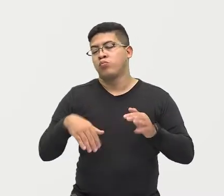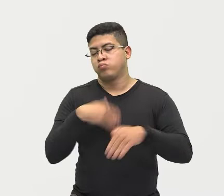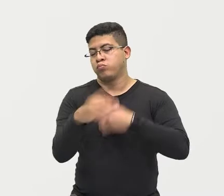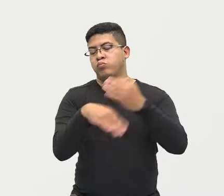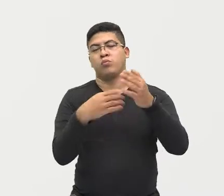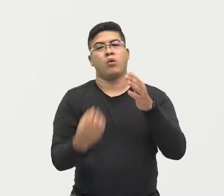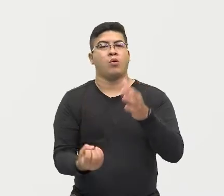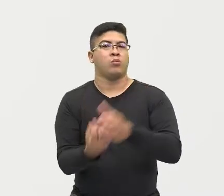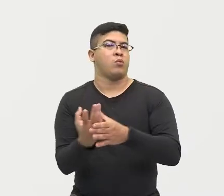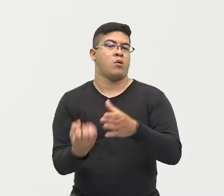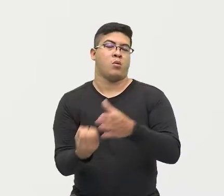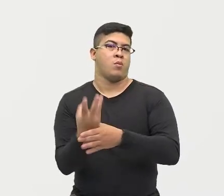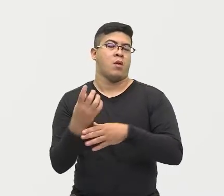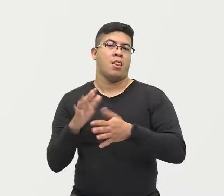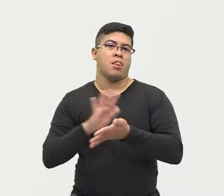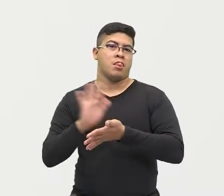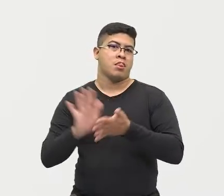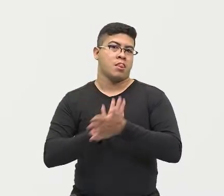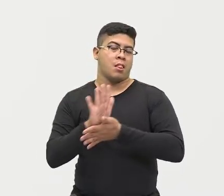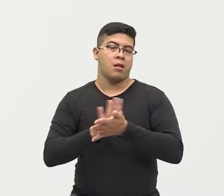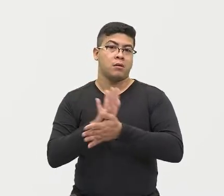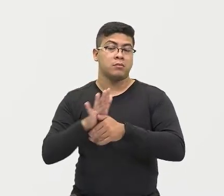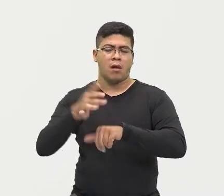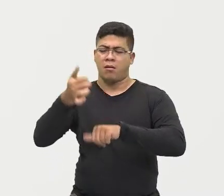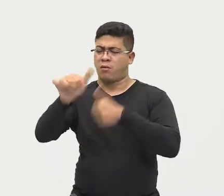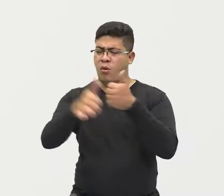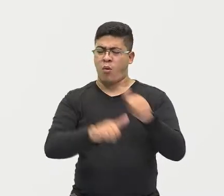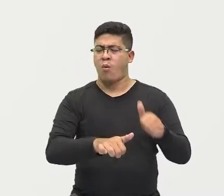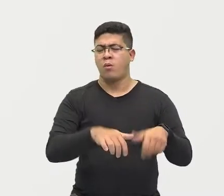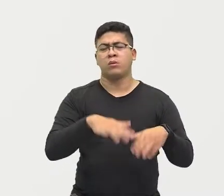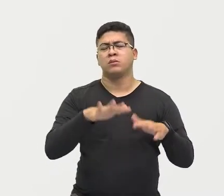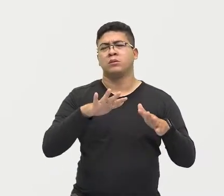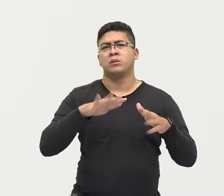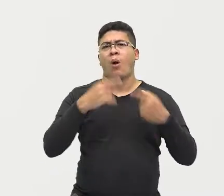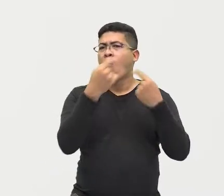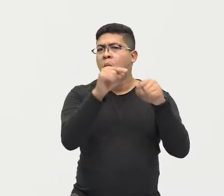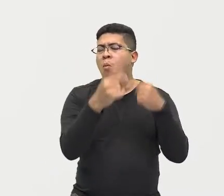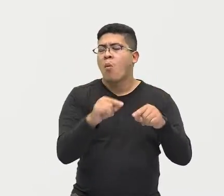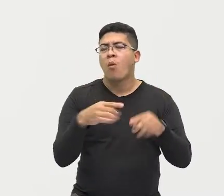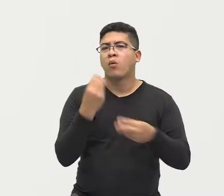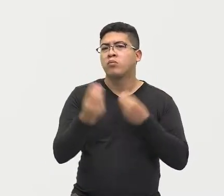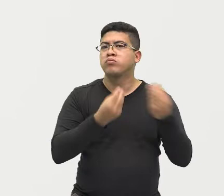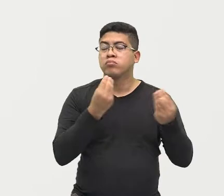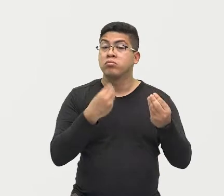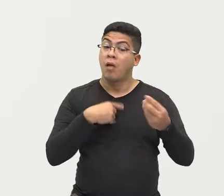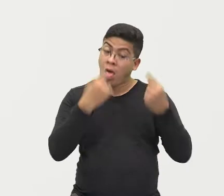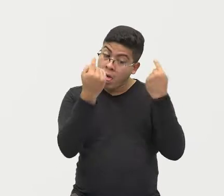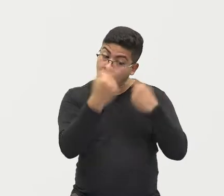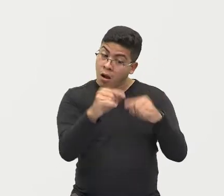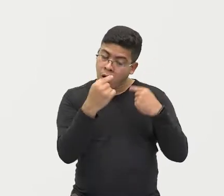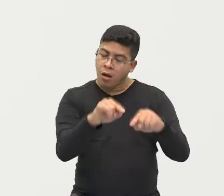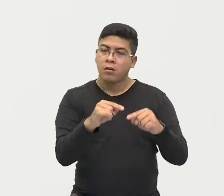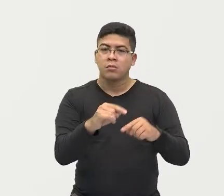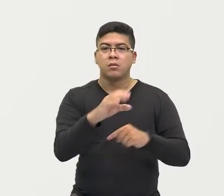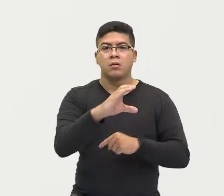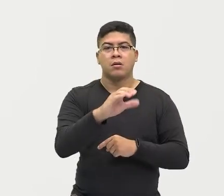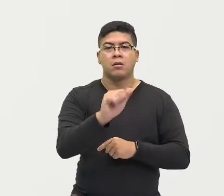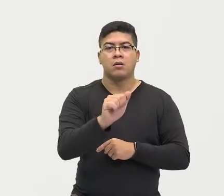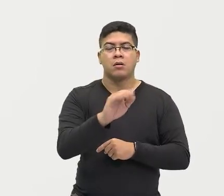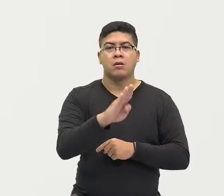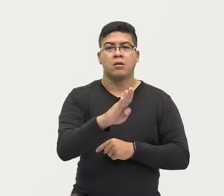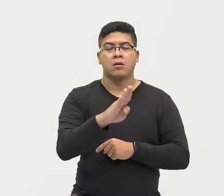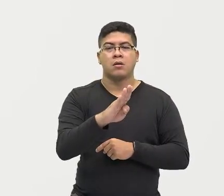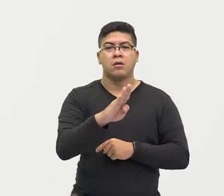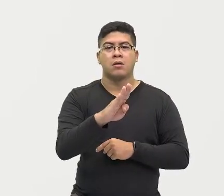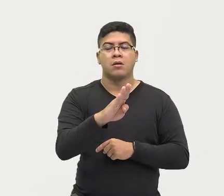mais. Mas essa é uma análise, é uma crítica, você não tem que entender como se fosse uma crítica dele ao caboclo, ao Jeca